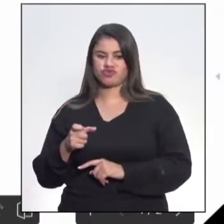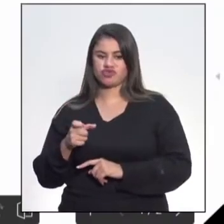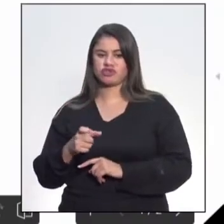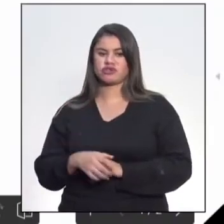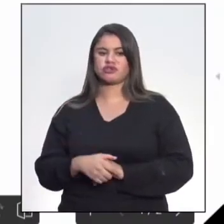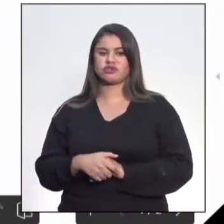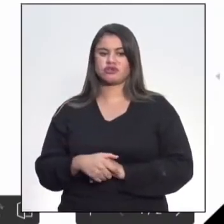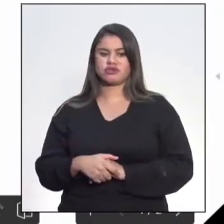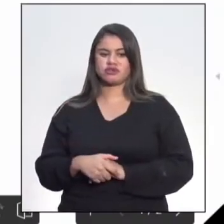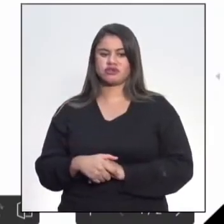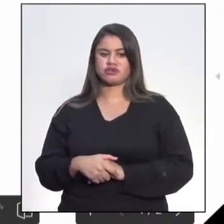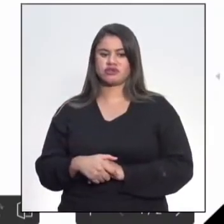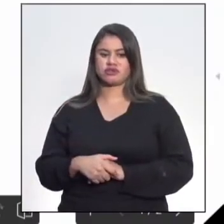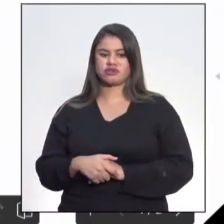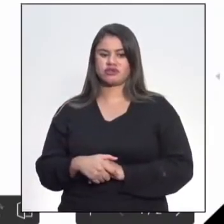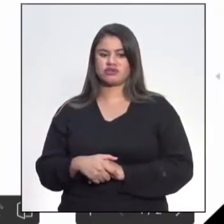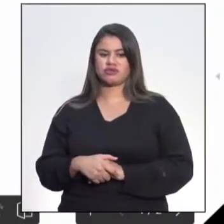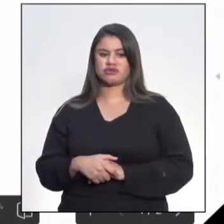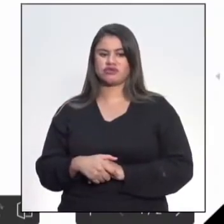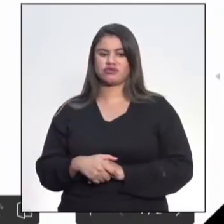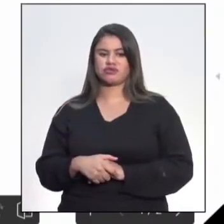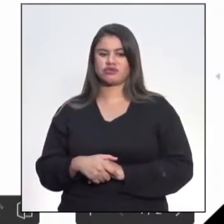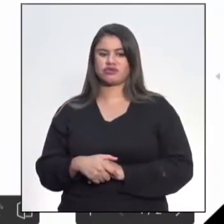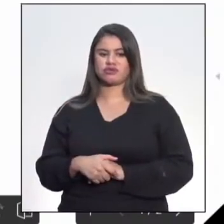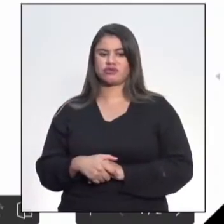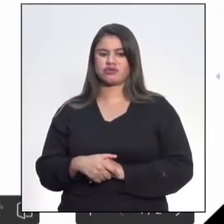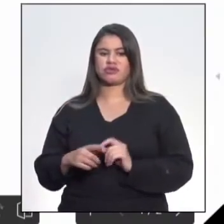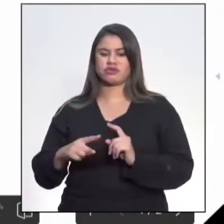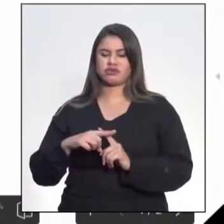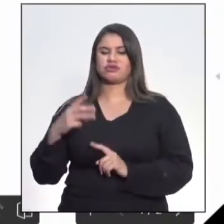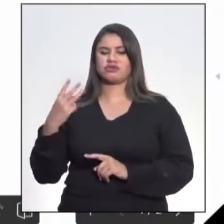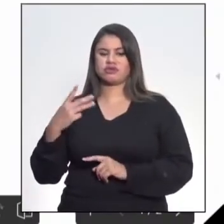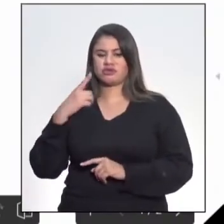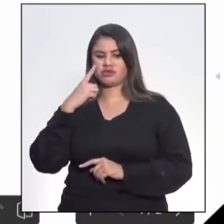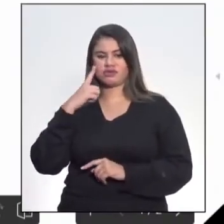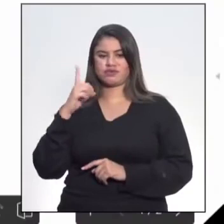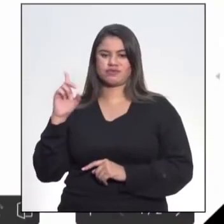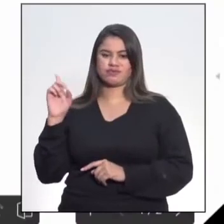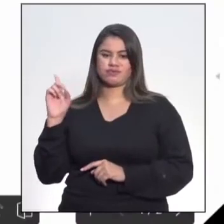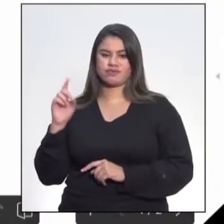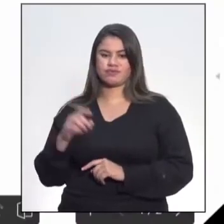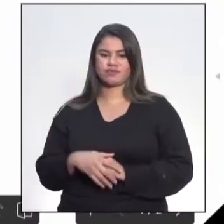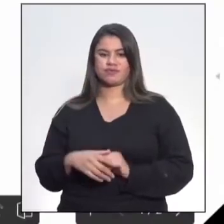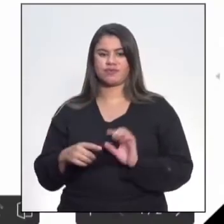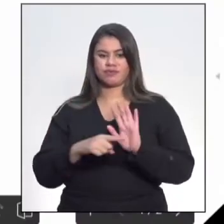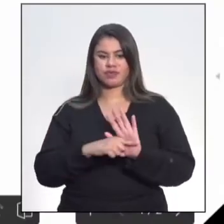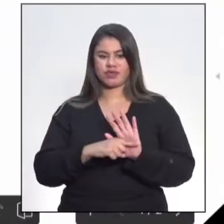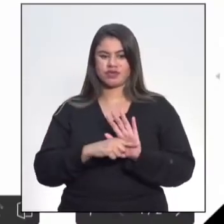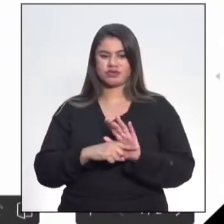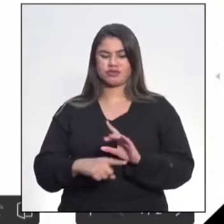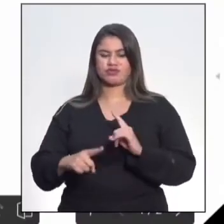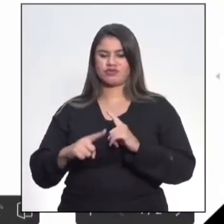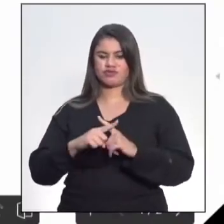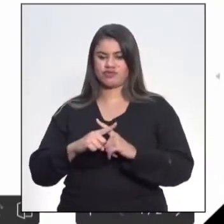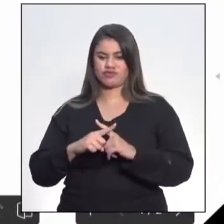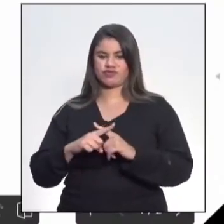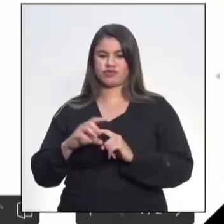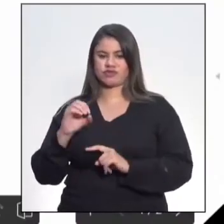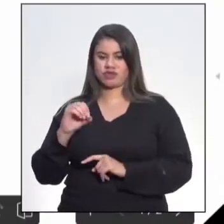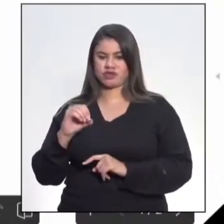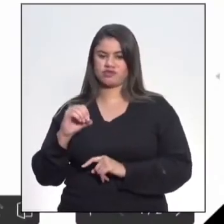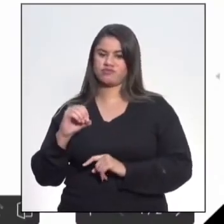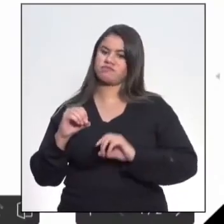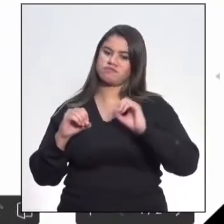2 vezes 0 mais 3. Bom, menos 2 vezes 0. Menos 2